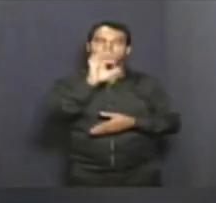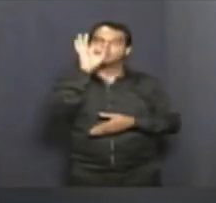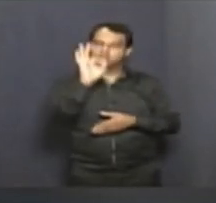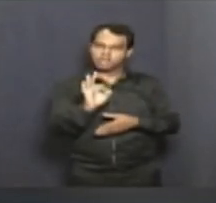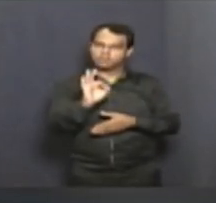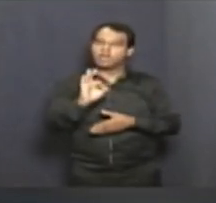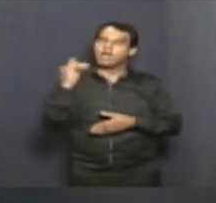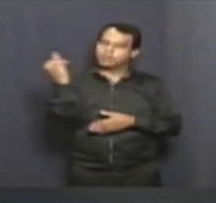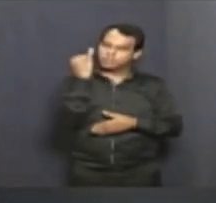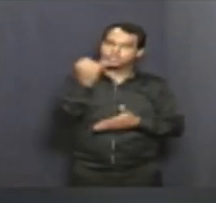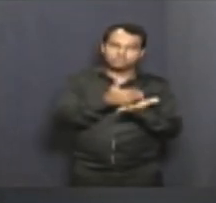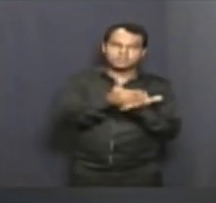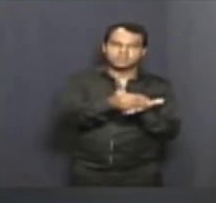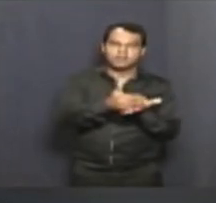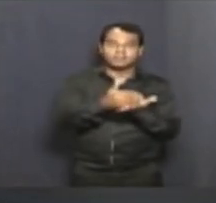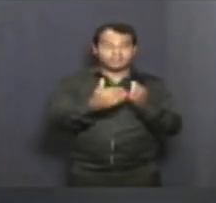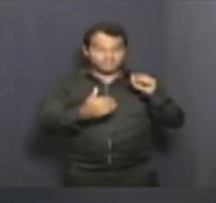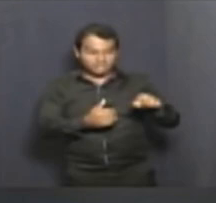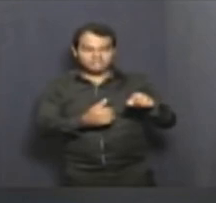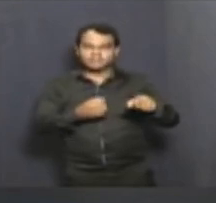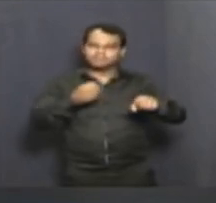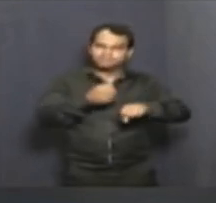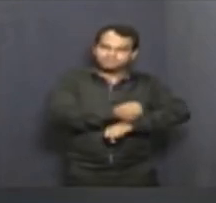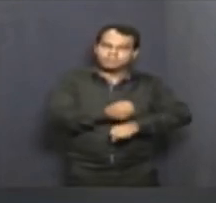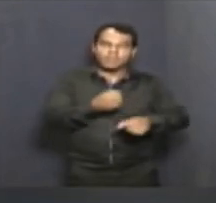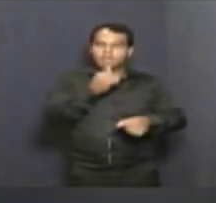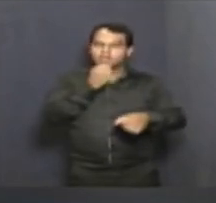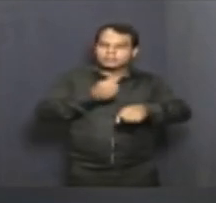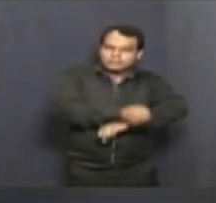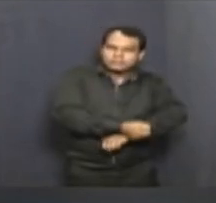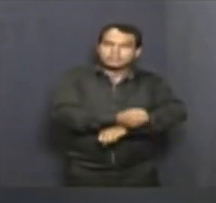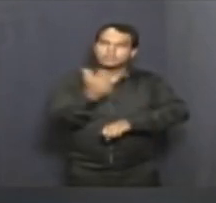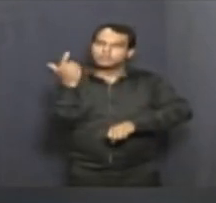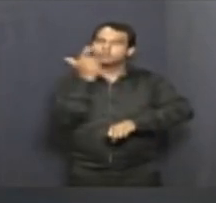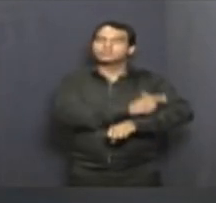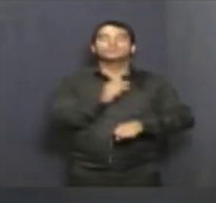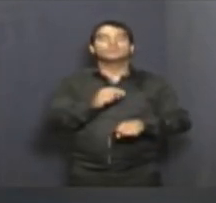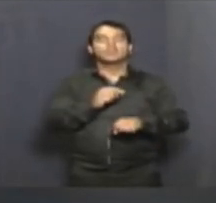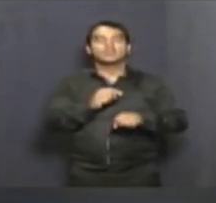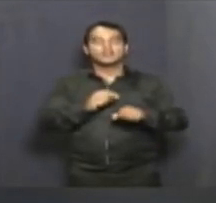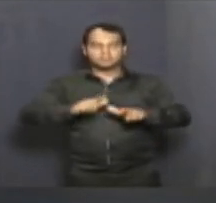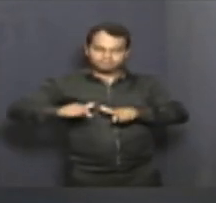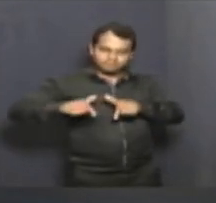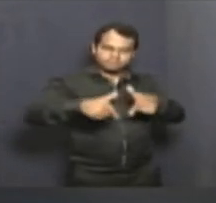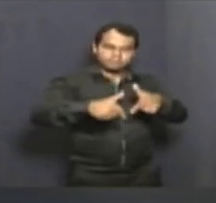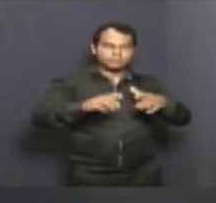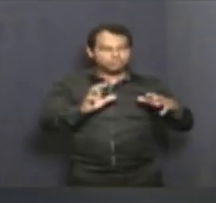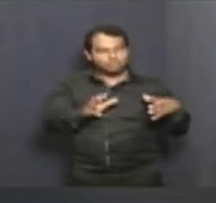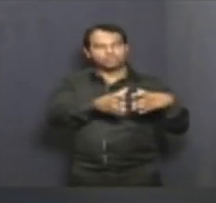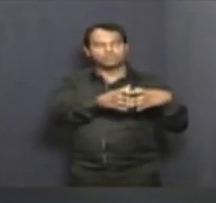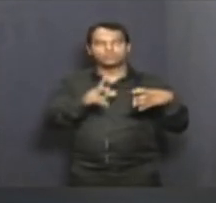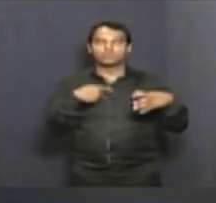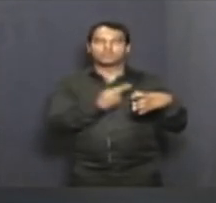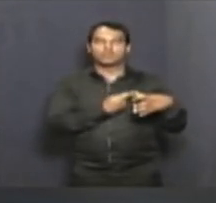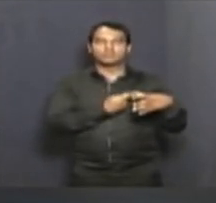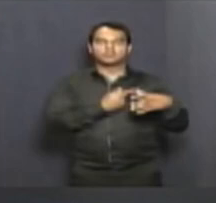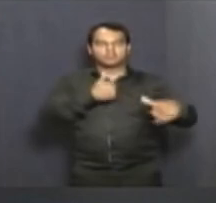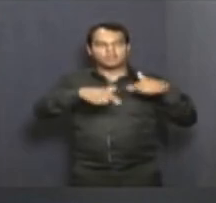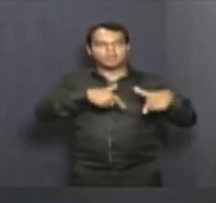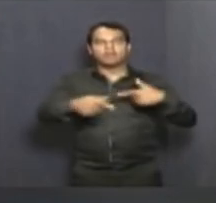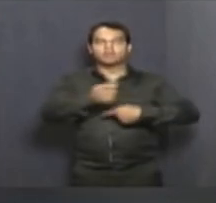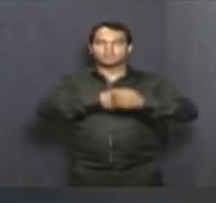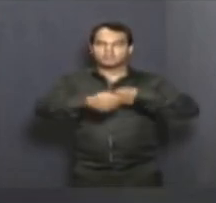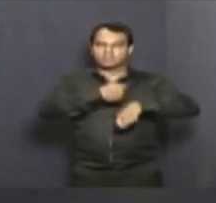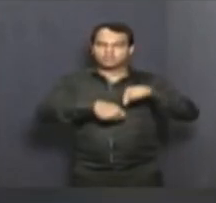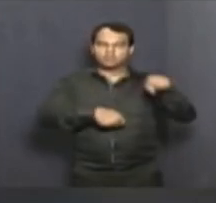e esse desafio foi com certeza é impunha dessa bandeira por todos os companheiros da nossa administração e